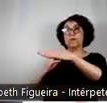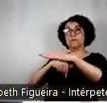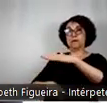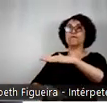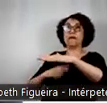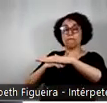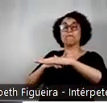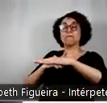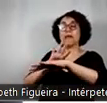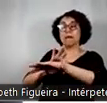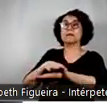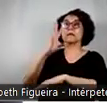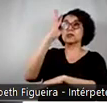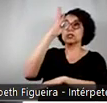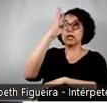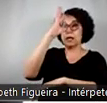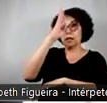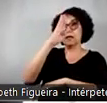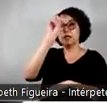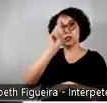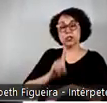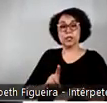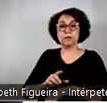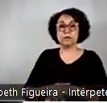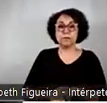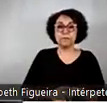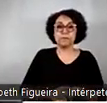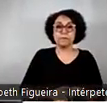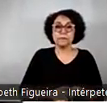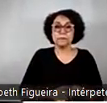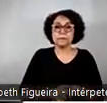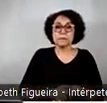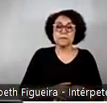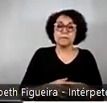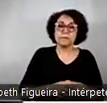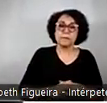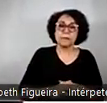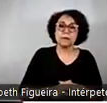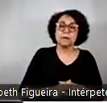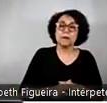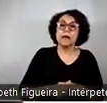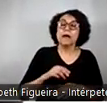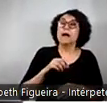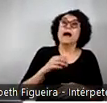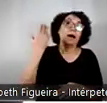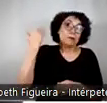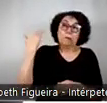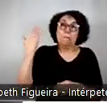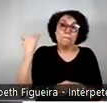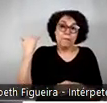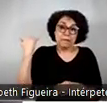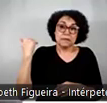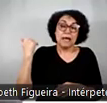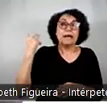pessoa migrante, ela não tinha, né, ela pensava muito na questão da